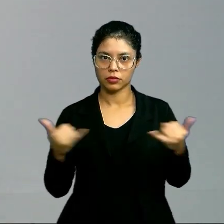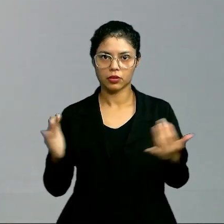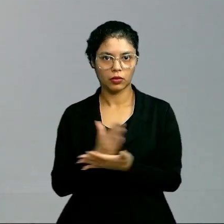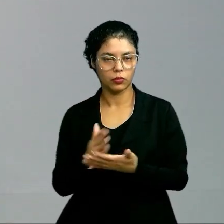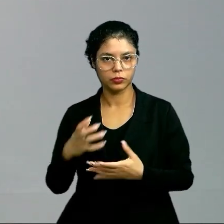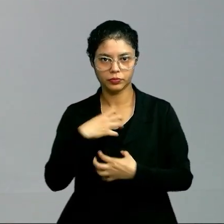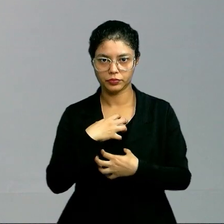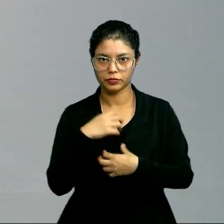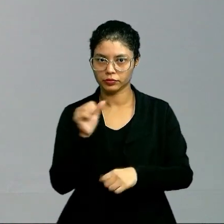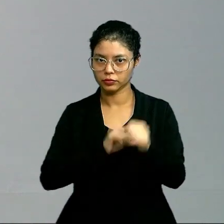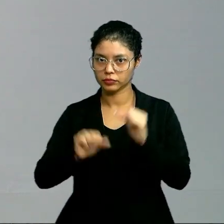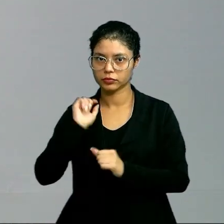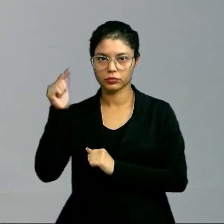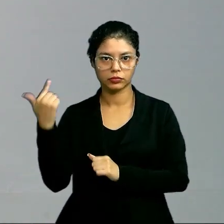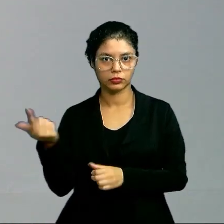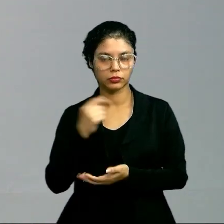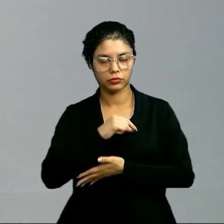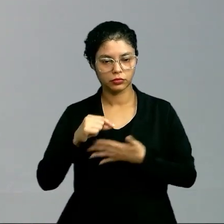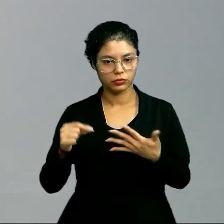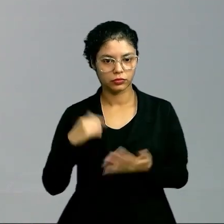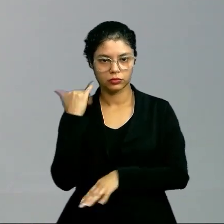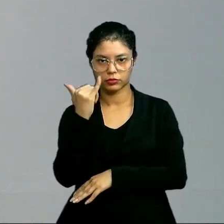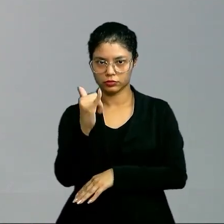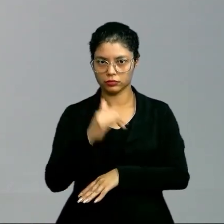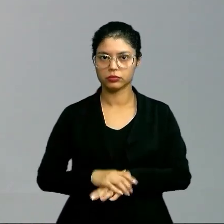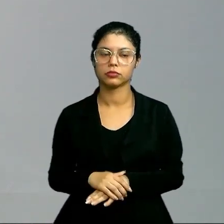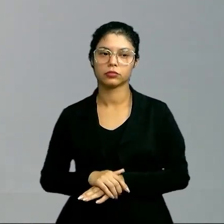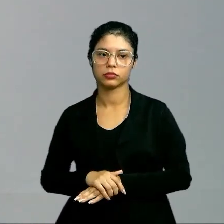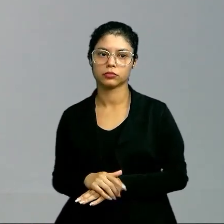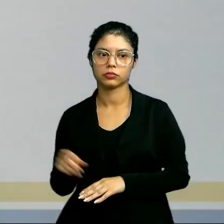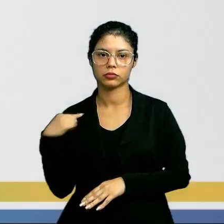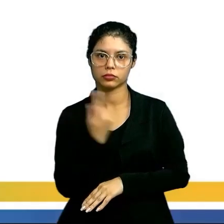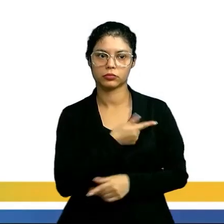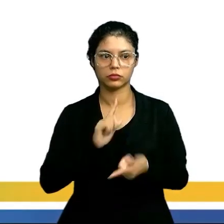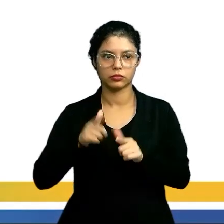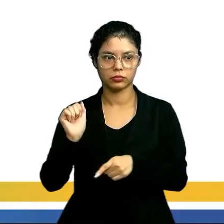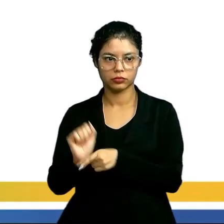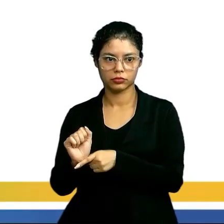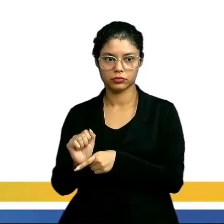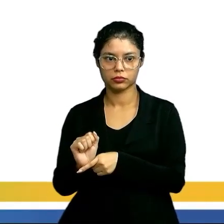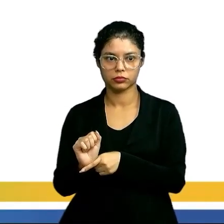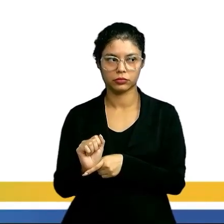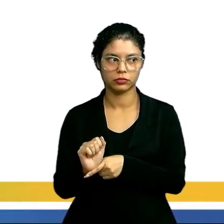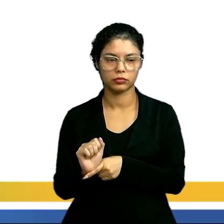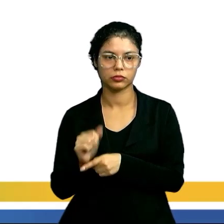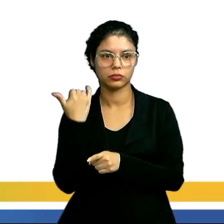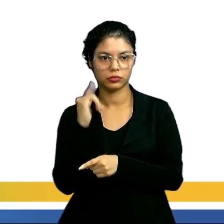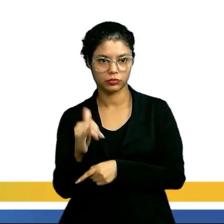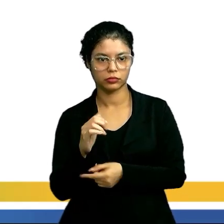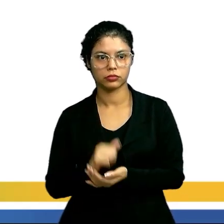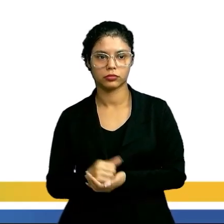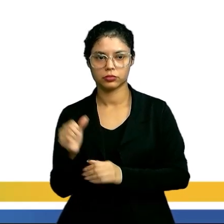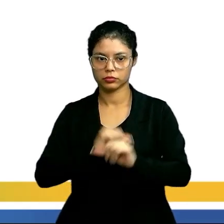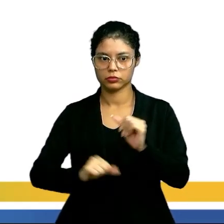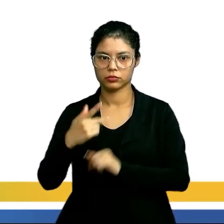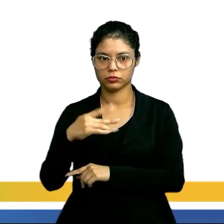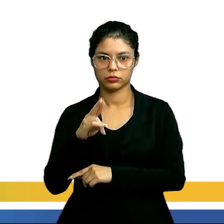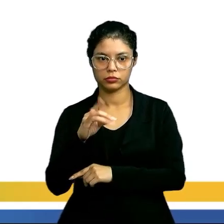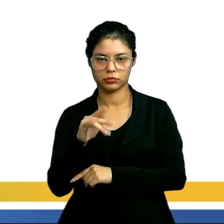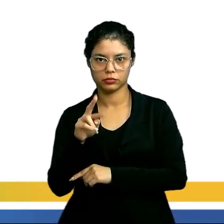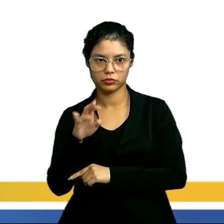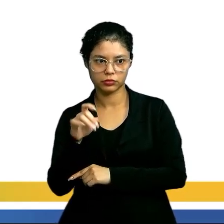energia for convertida, devemos saber o que o estudante vai escalar. Analisando as alternativas, temos que, letra A, 4 lances